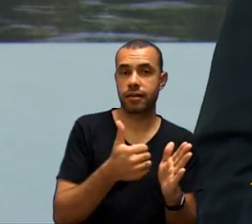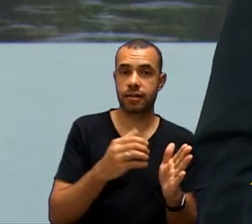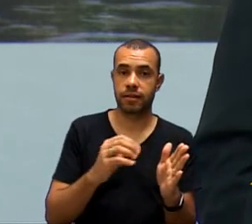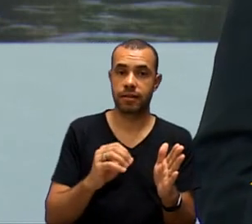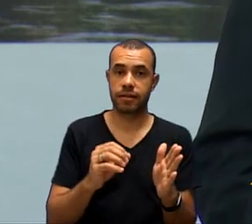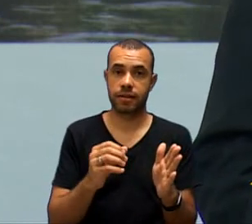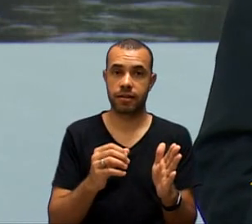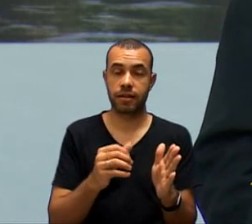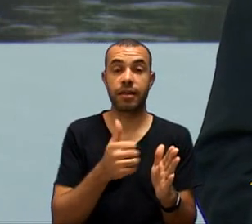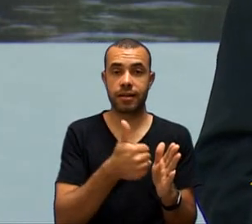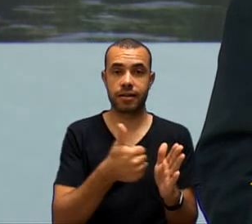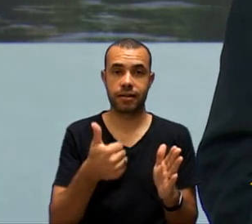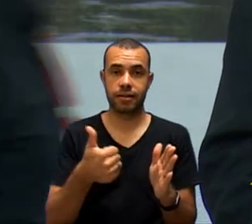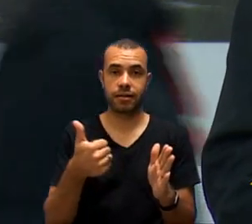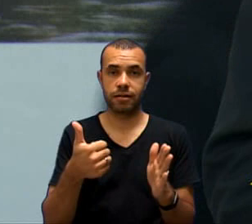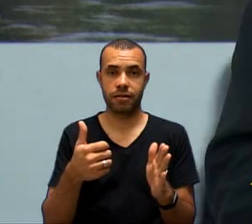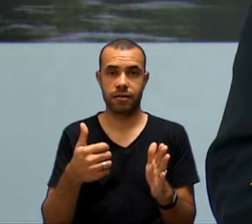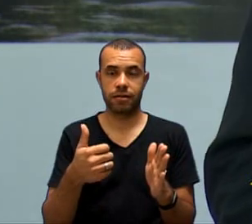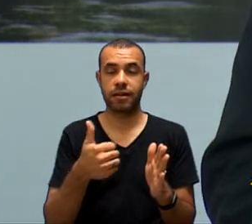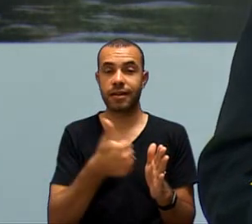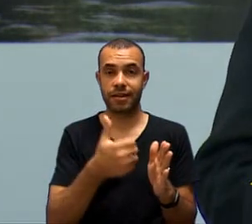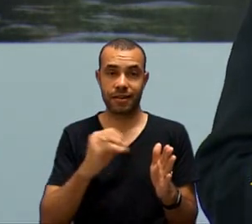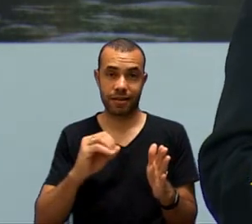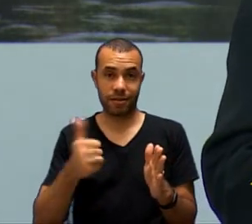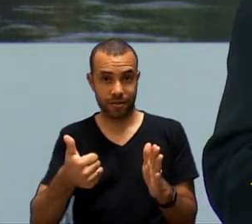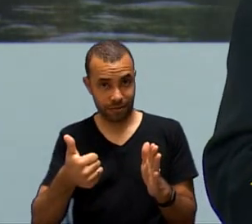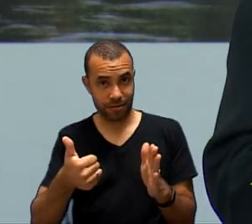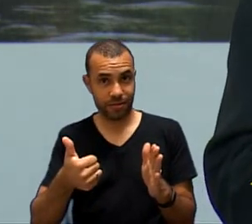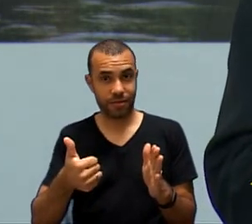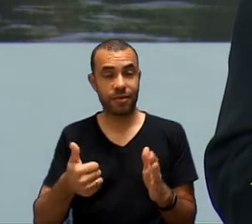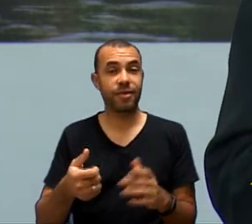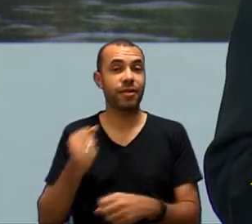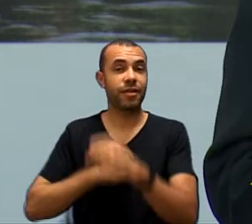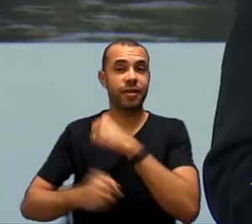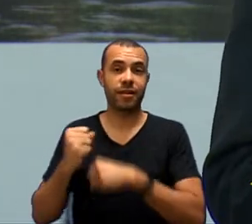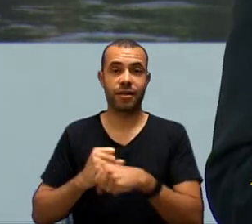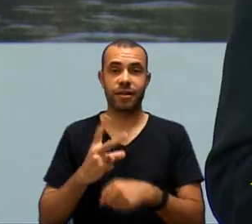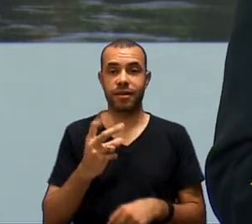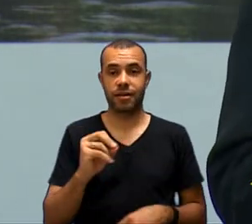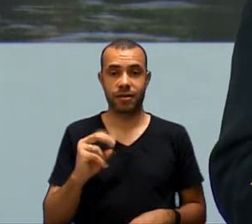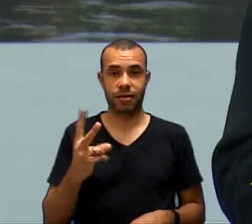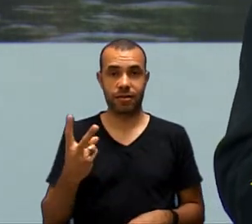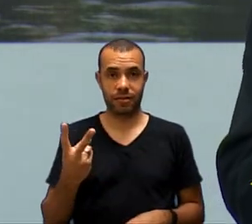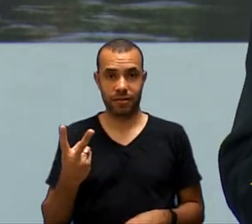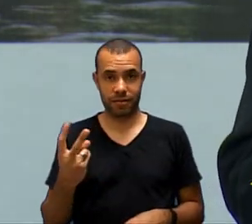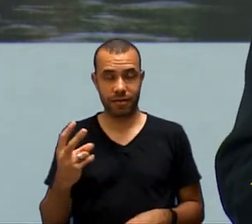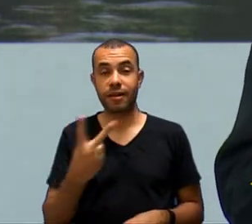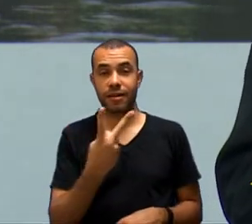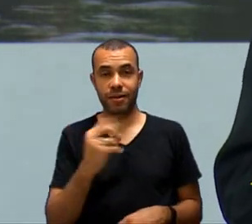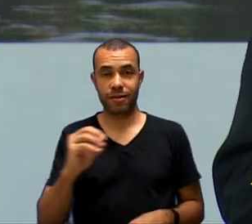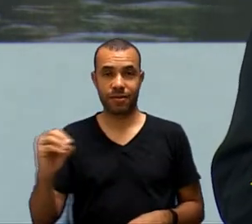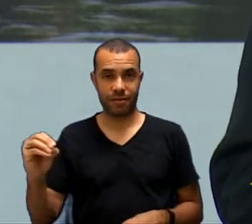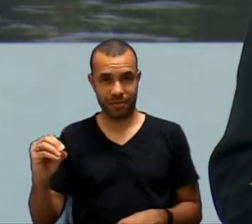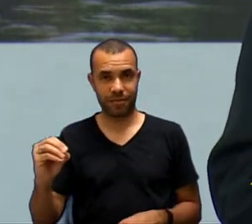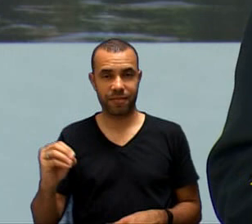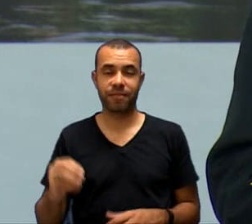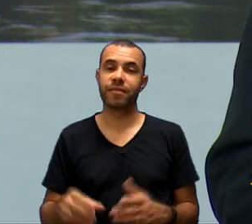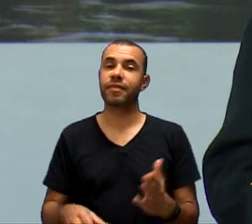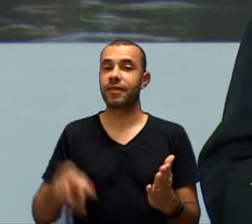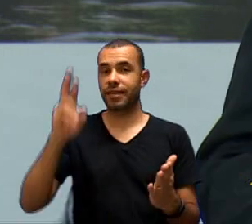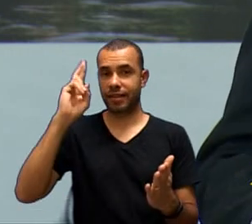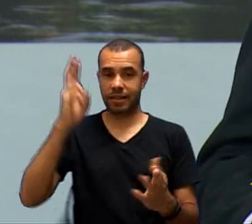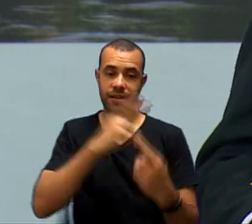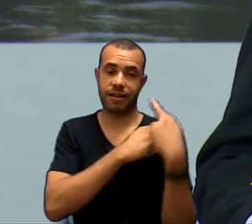101, de 4 de maio do ano de 2000, a conhecida Lei de Responsabilidade